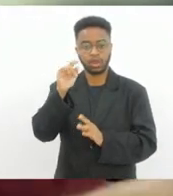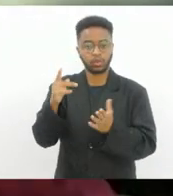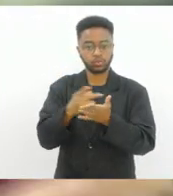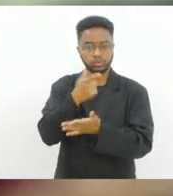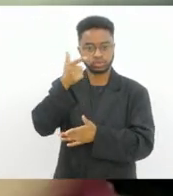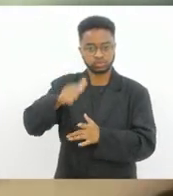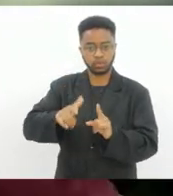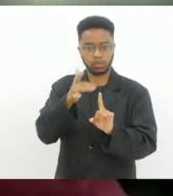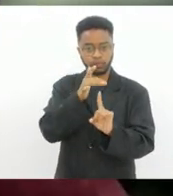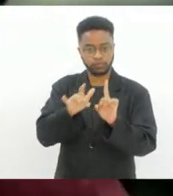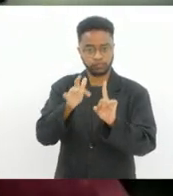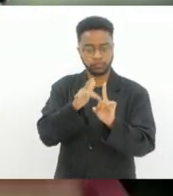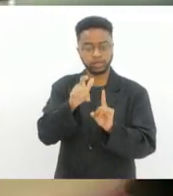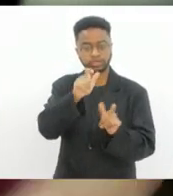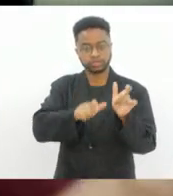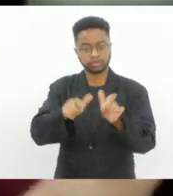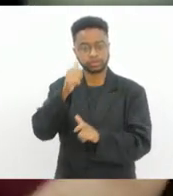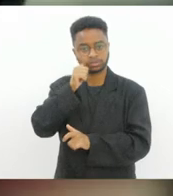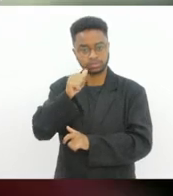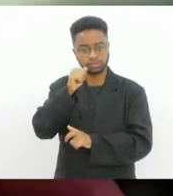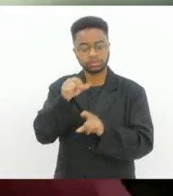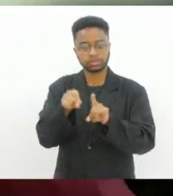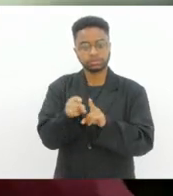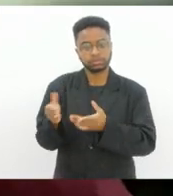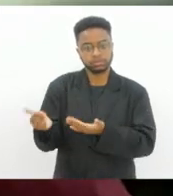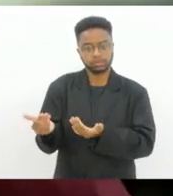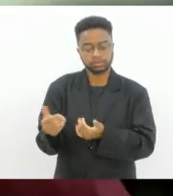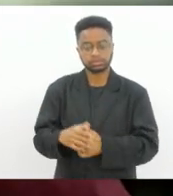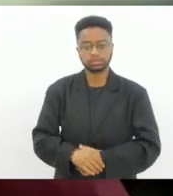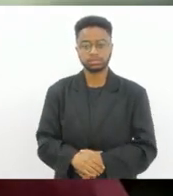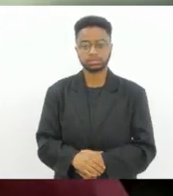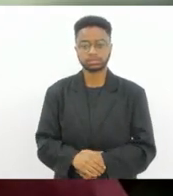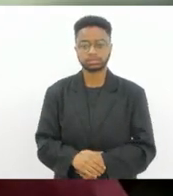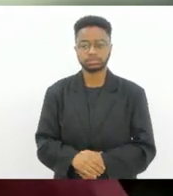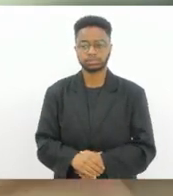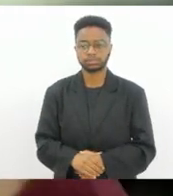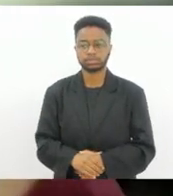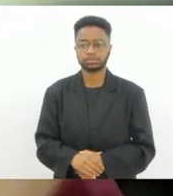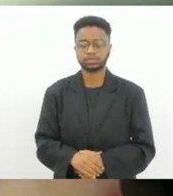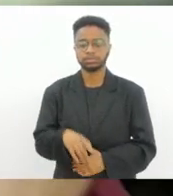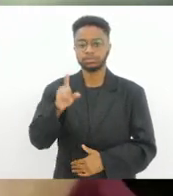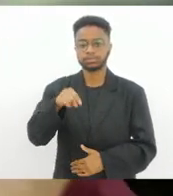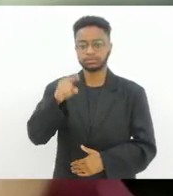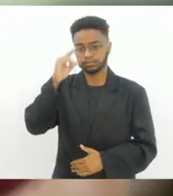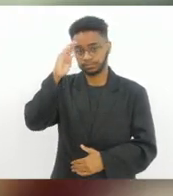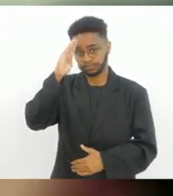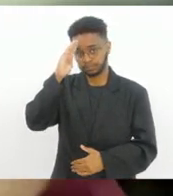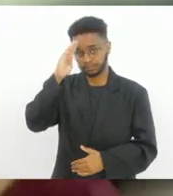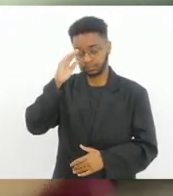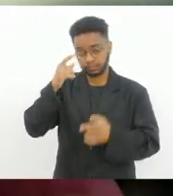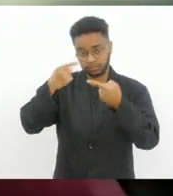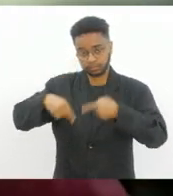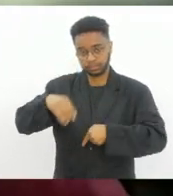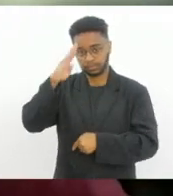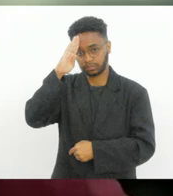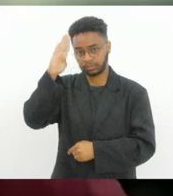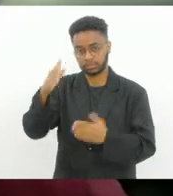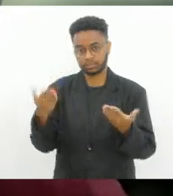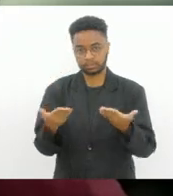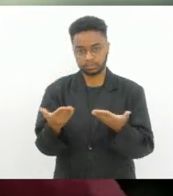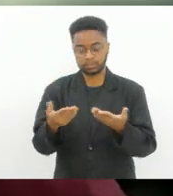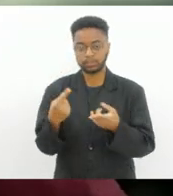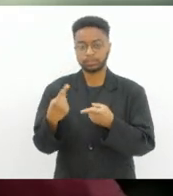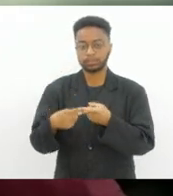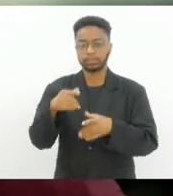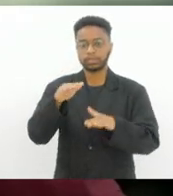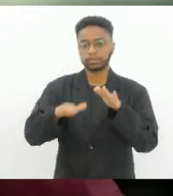revitimização das mulheres e das meninas. Esse é o nosso principal desafio hoje, porque